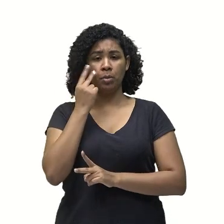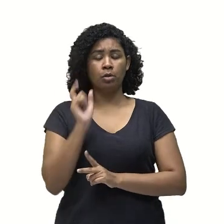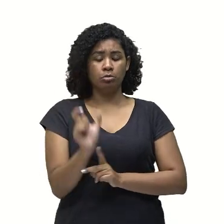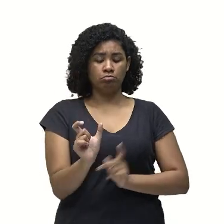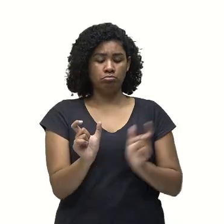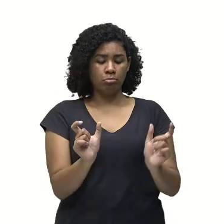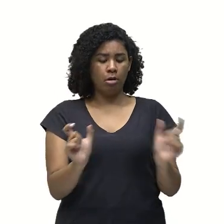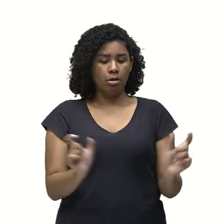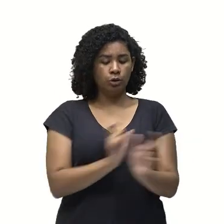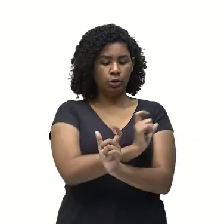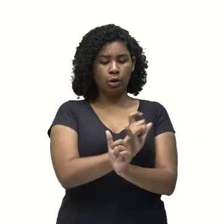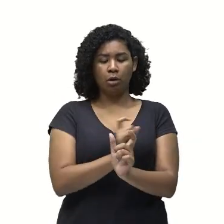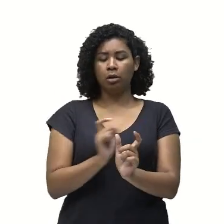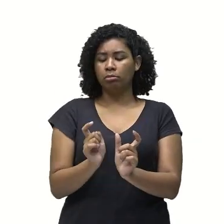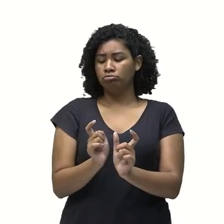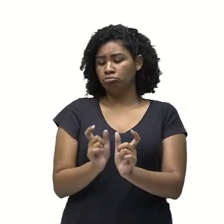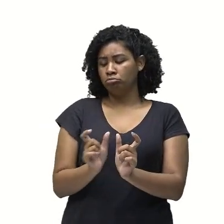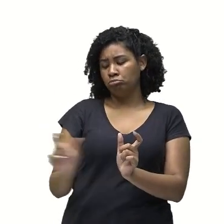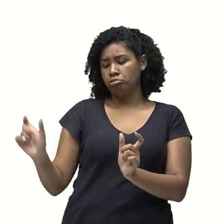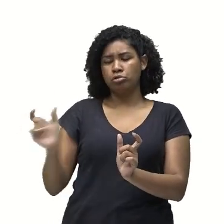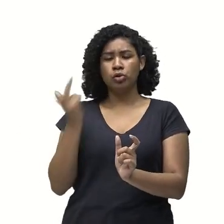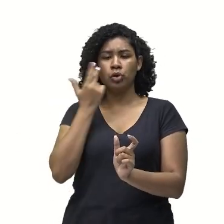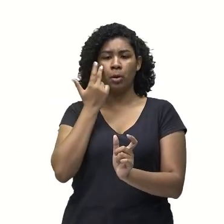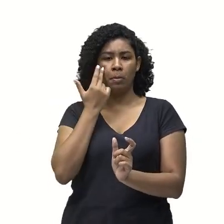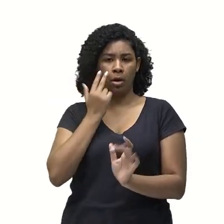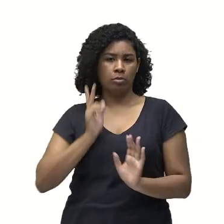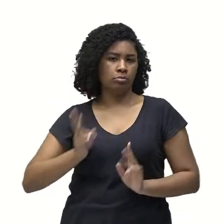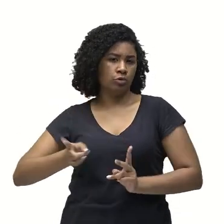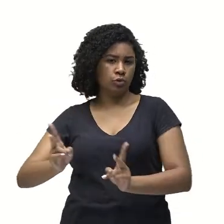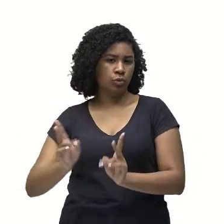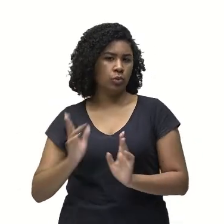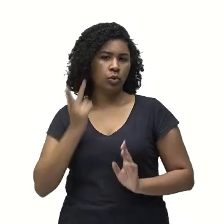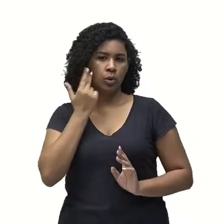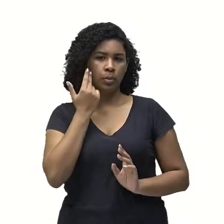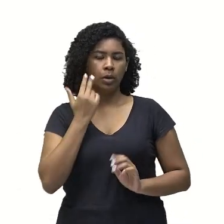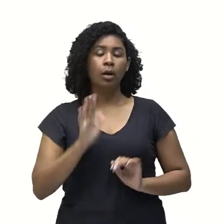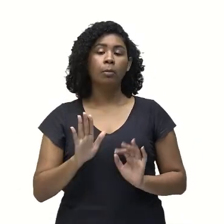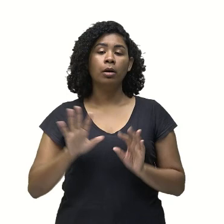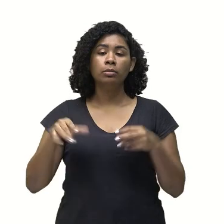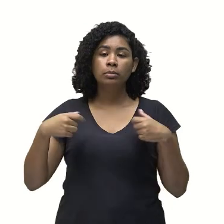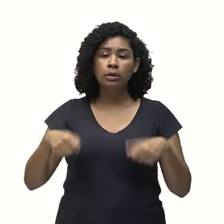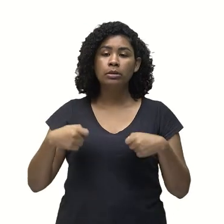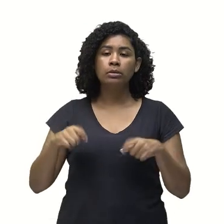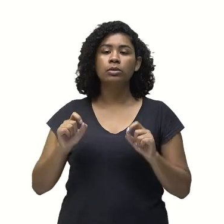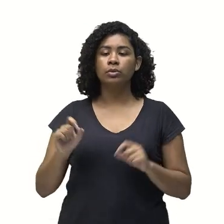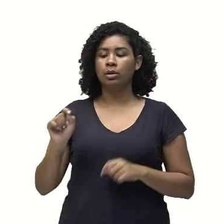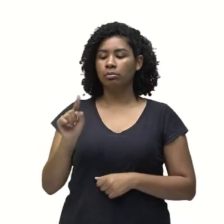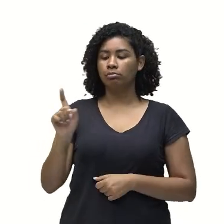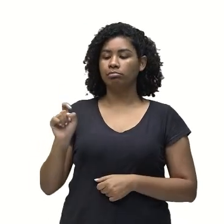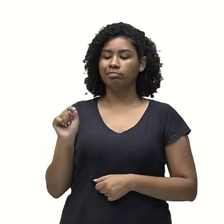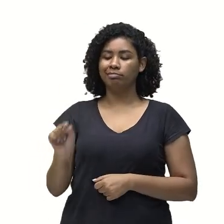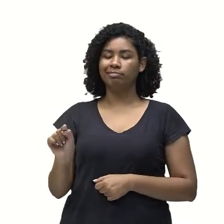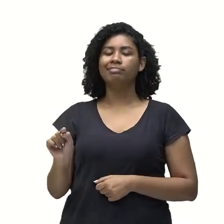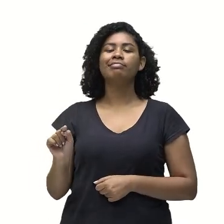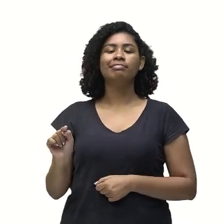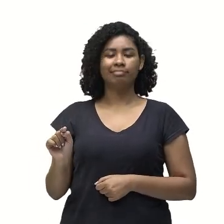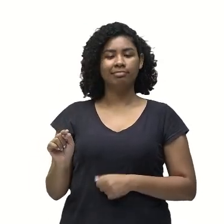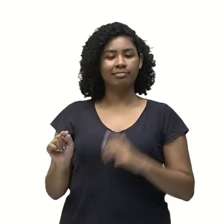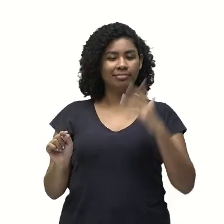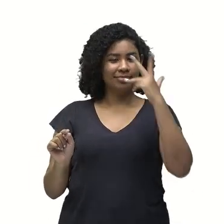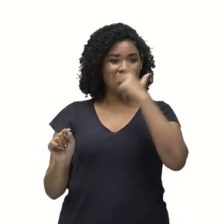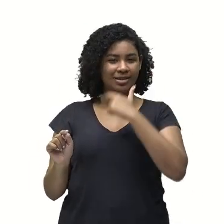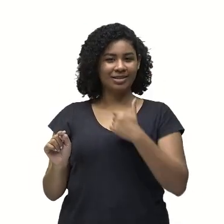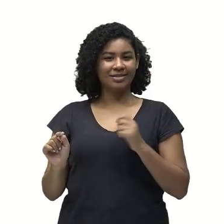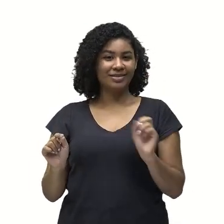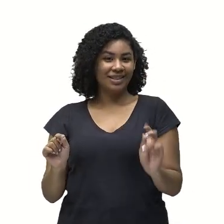estava anteriormente, certo? Só que eu vou colocar o ponto de interrogação bem bonitinho, tudo